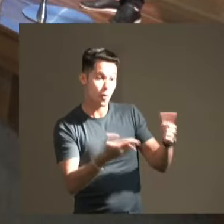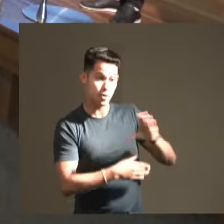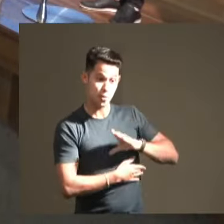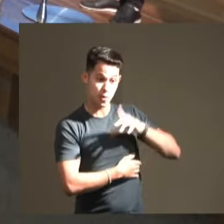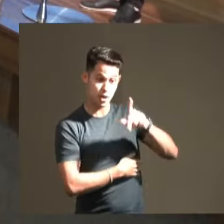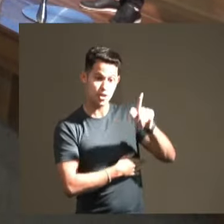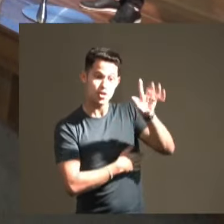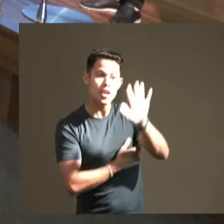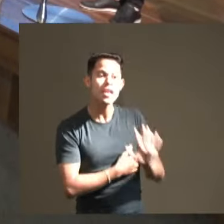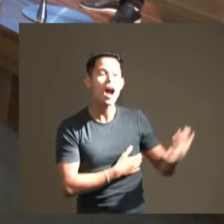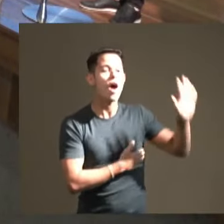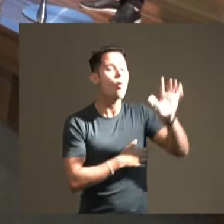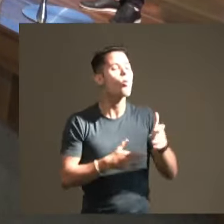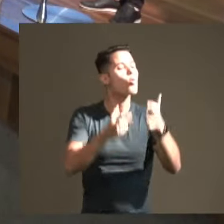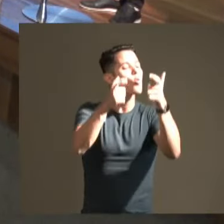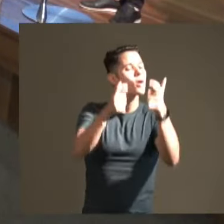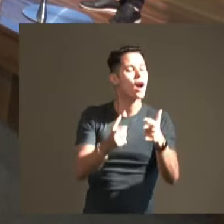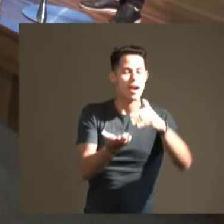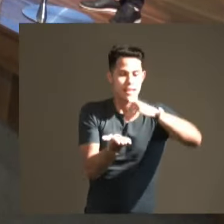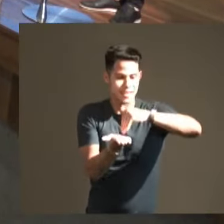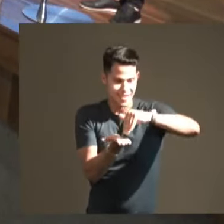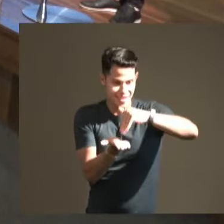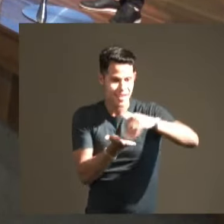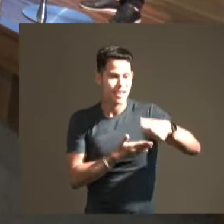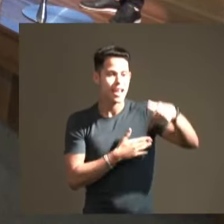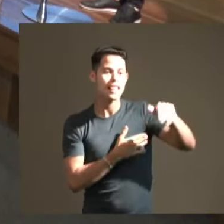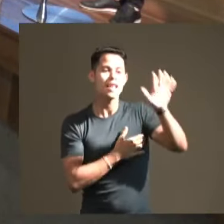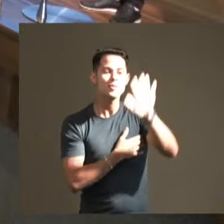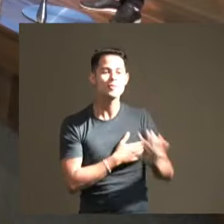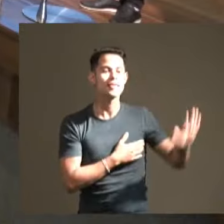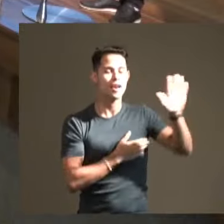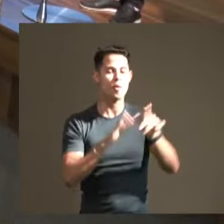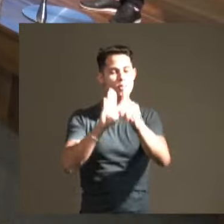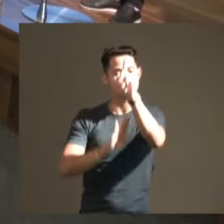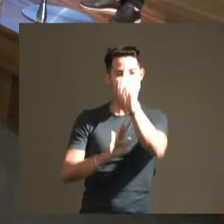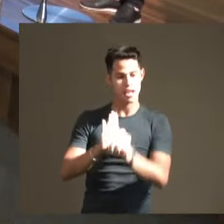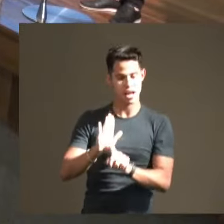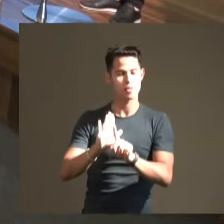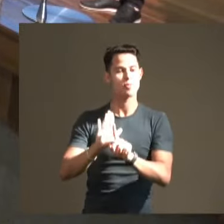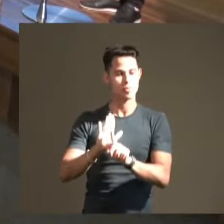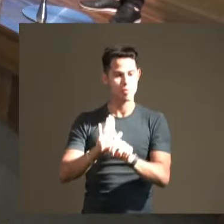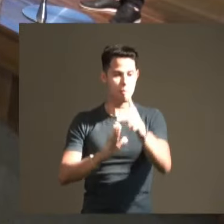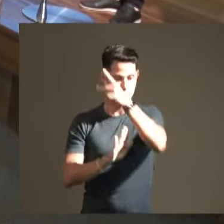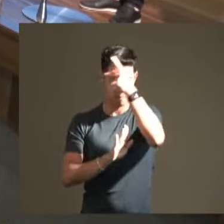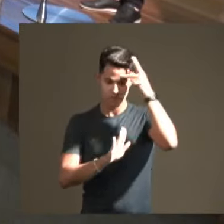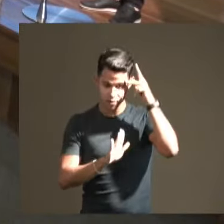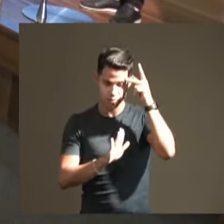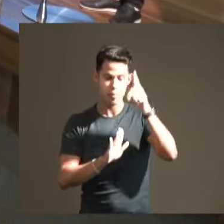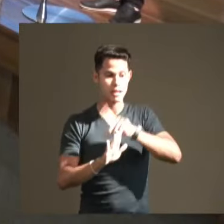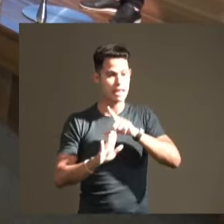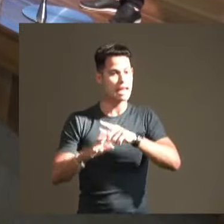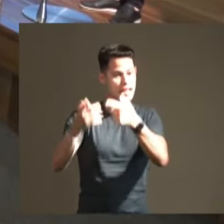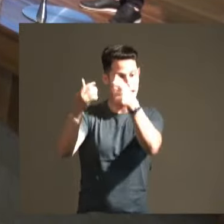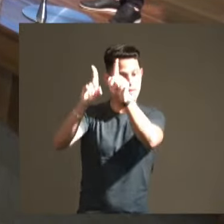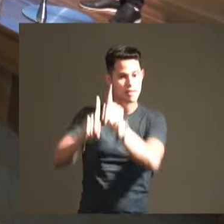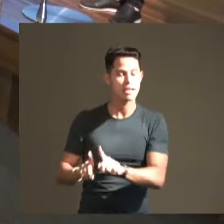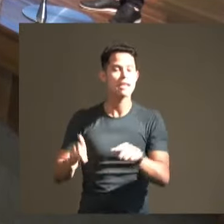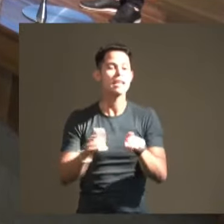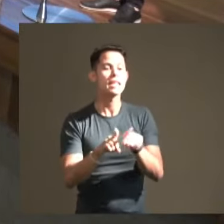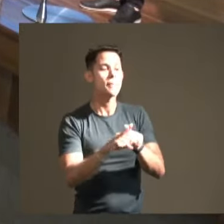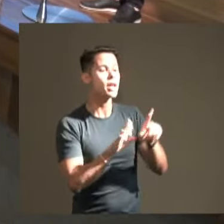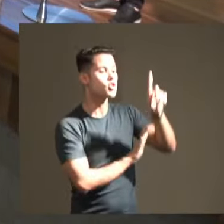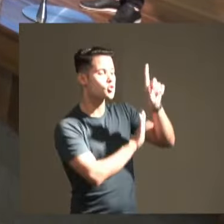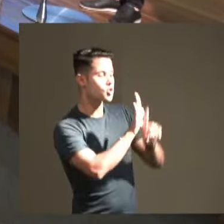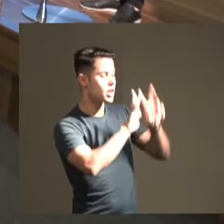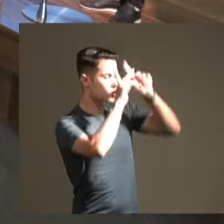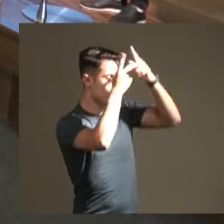de gabinete da Secretaria Nacional dos Direitos da Pessoa com Deficiência do Ministério dos Direitos Humanos e